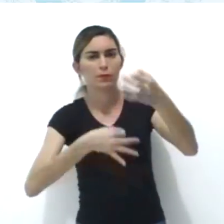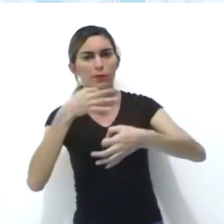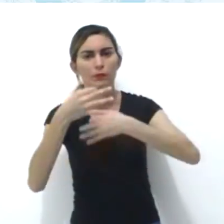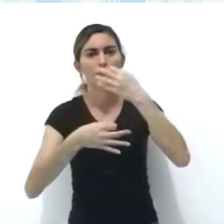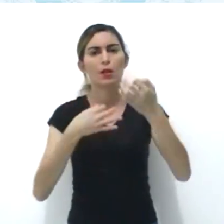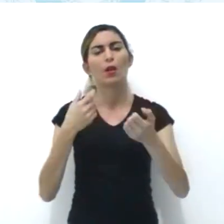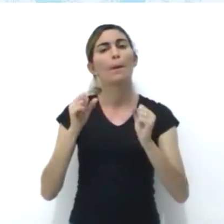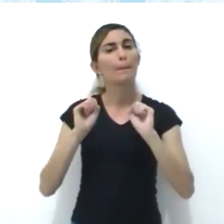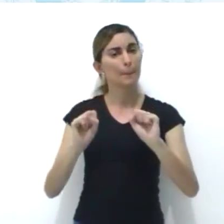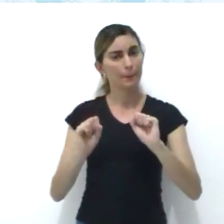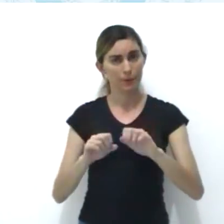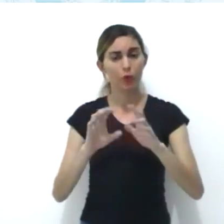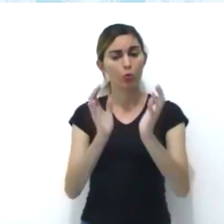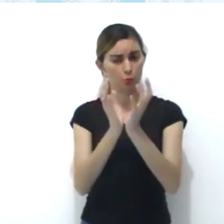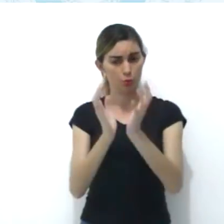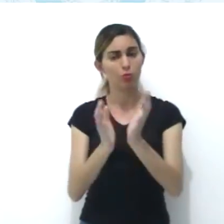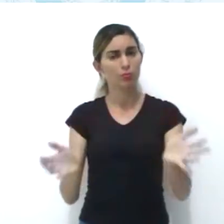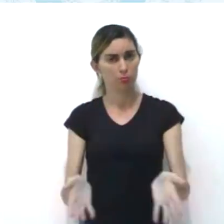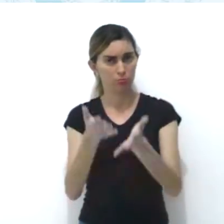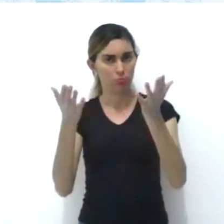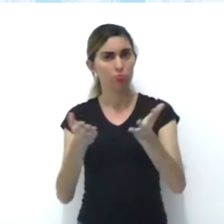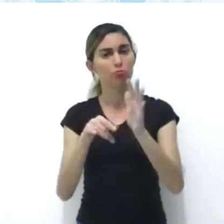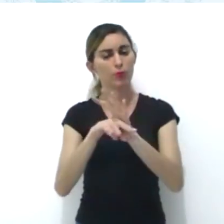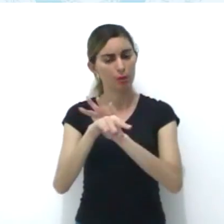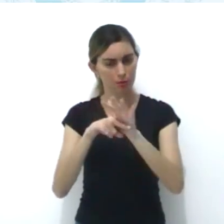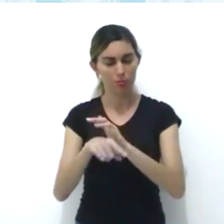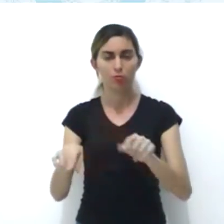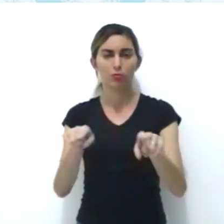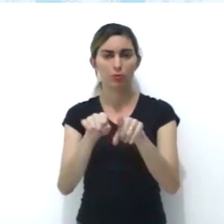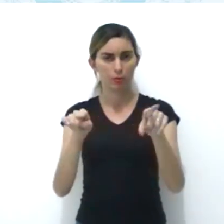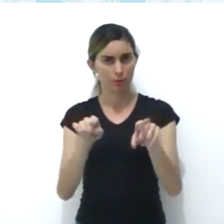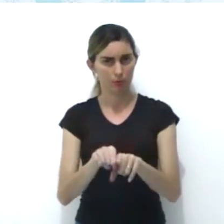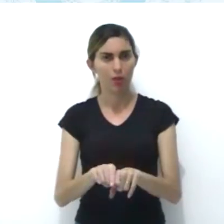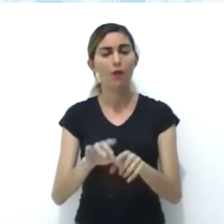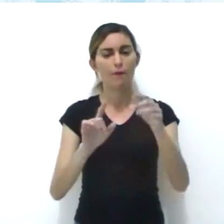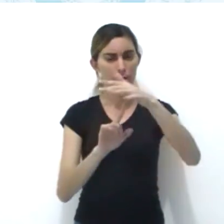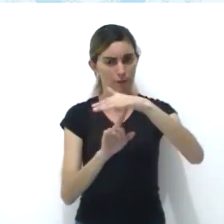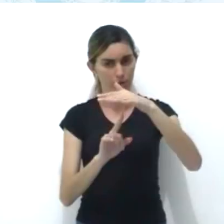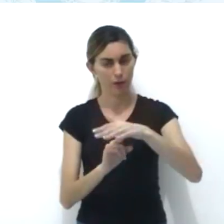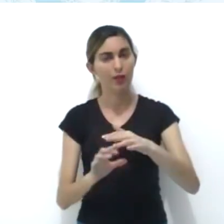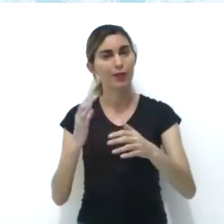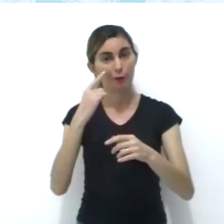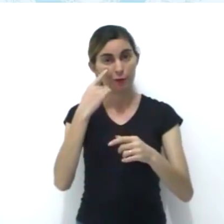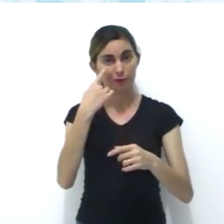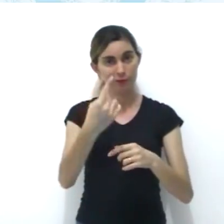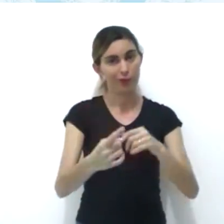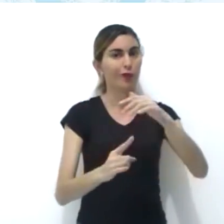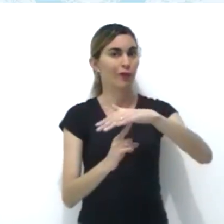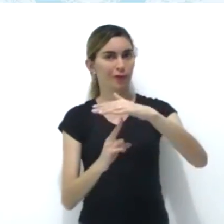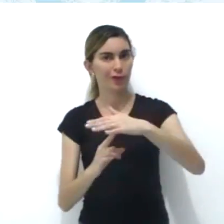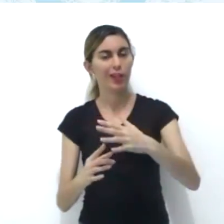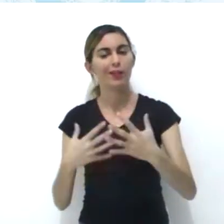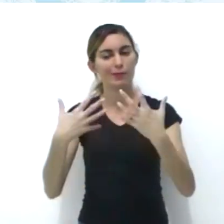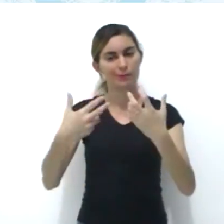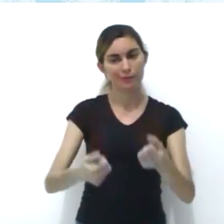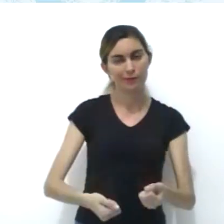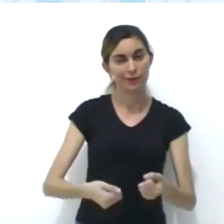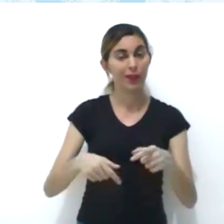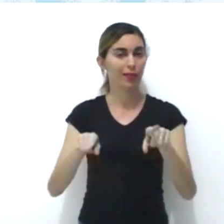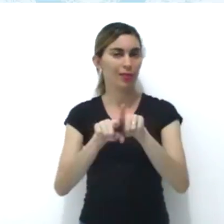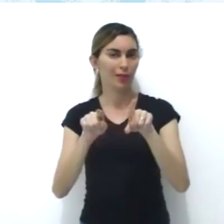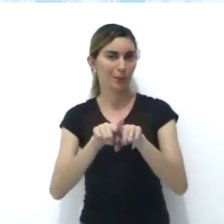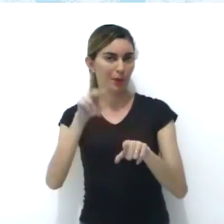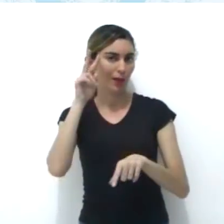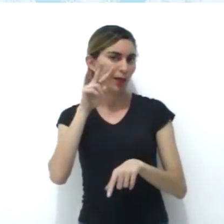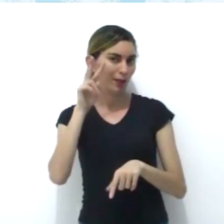poder criticar. Então, isso os clubes promovem, as pesquisas também e as feiras, vocês viram que as feiras acolhem. E